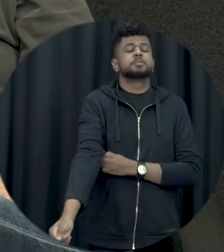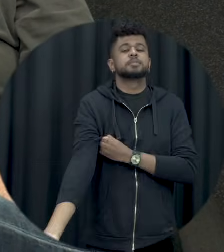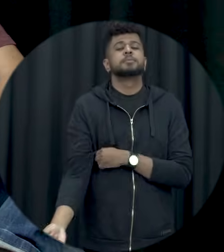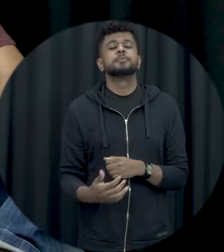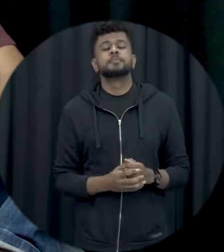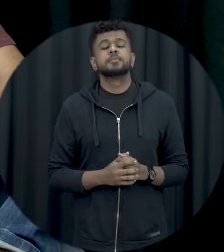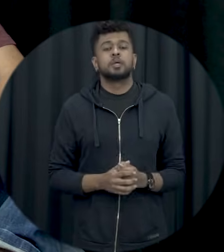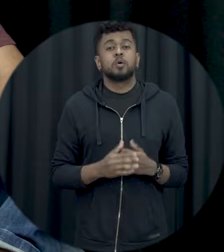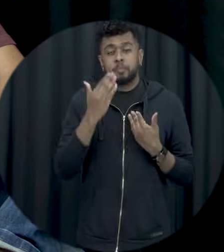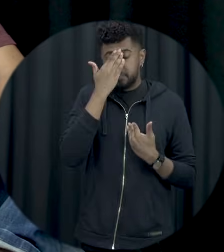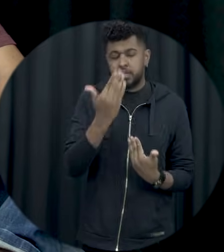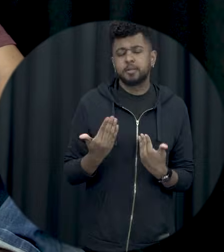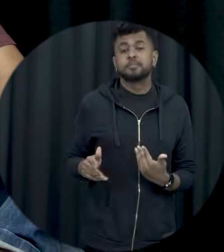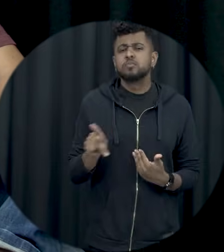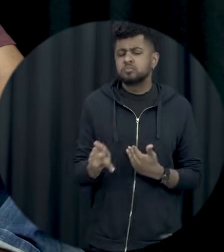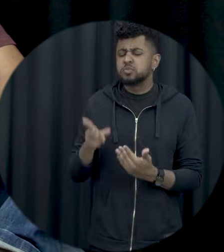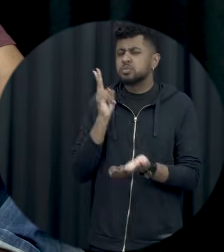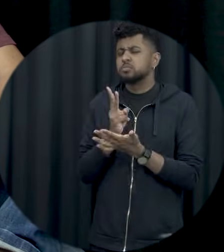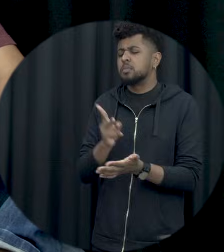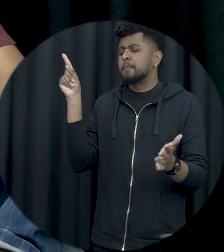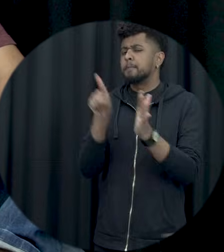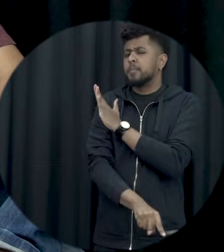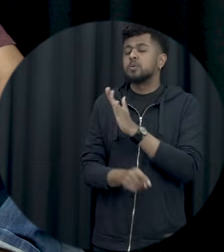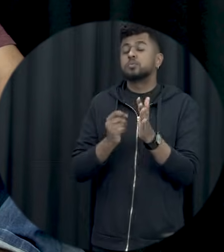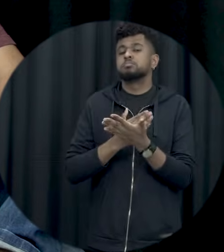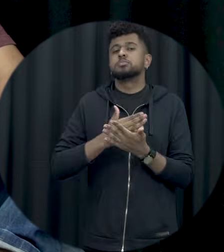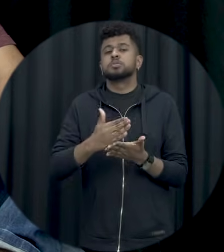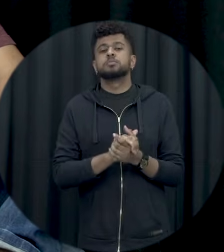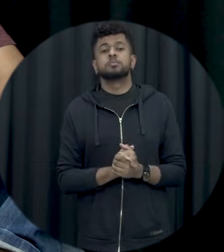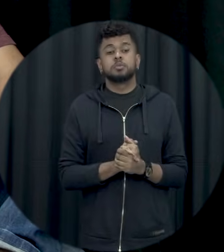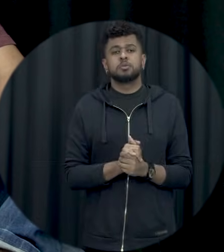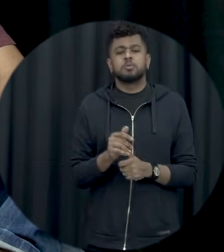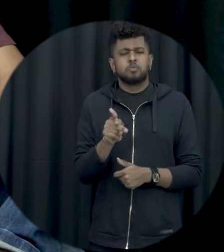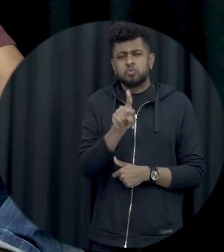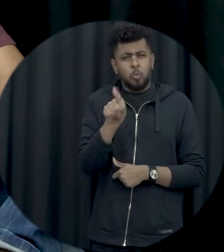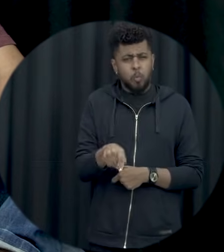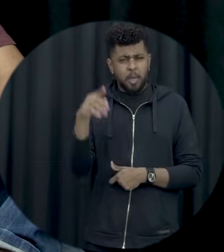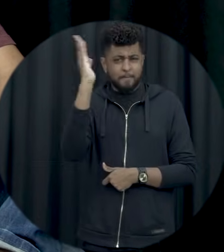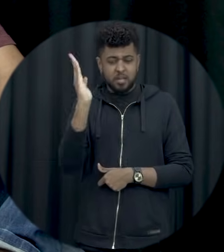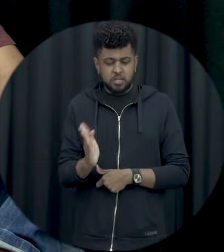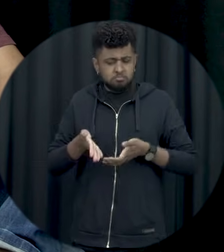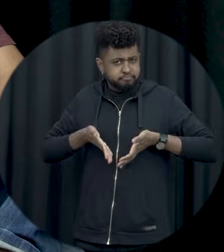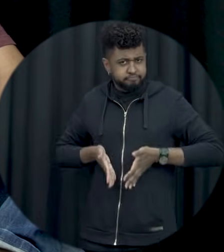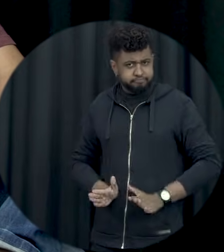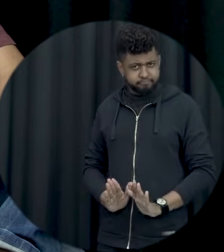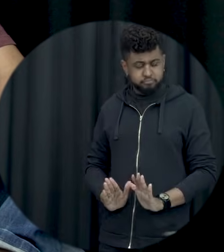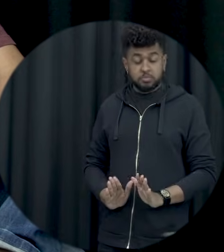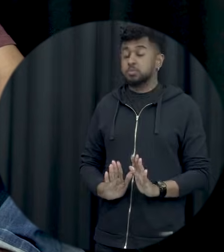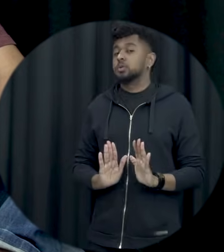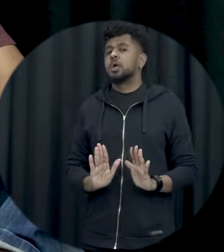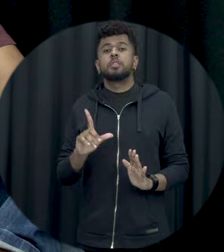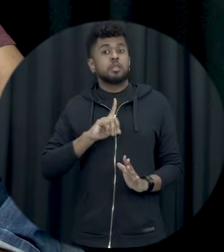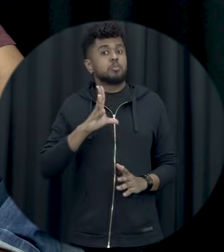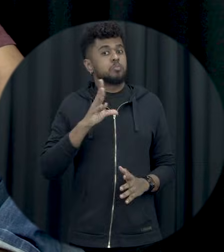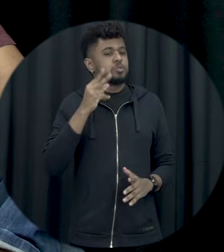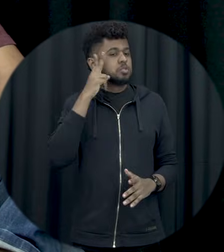fantástico. Muito obrigado. Professor, a gente sempre deixa uma pergunta inicial. O professor não é brasileiro de nascença, né? Então tem muita história bacana para